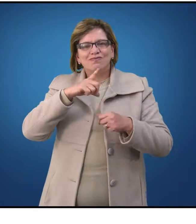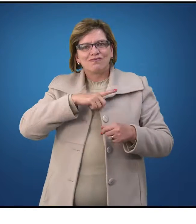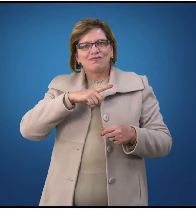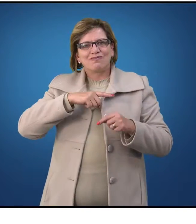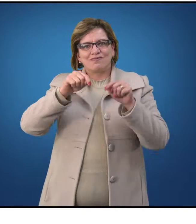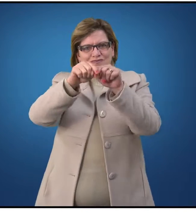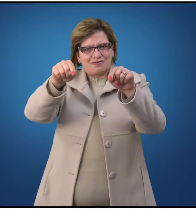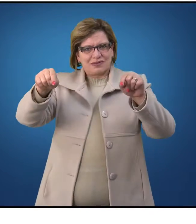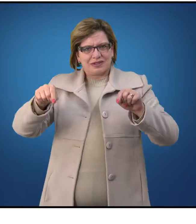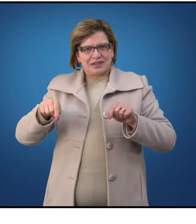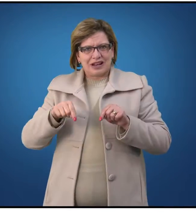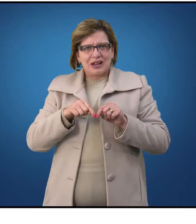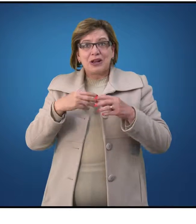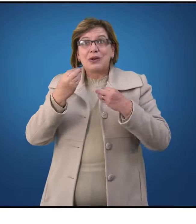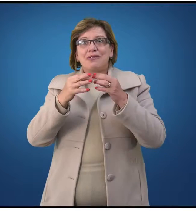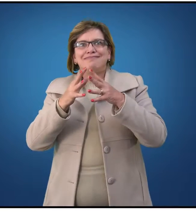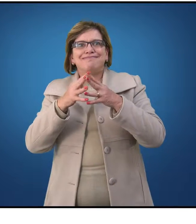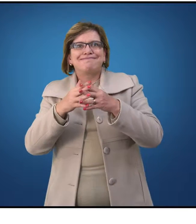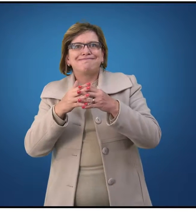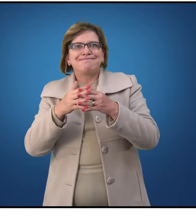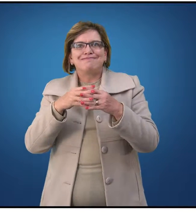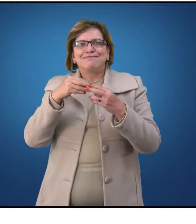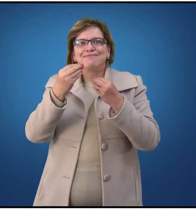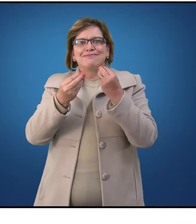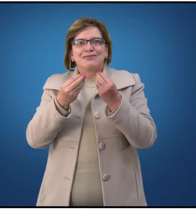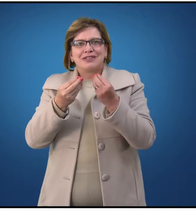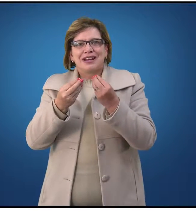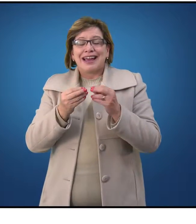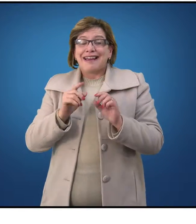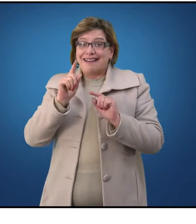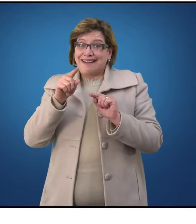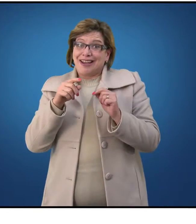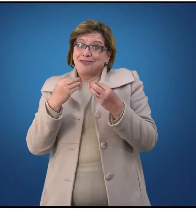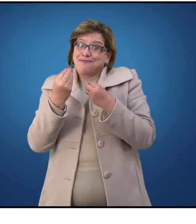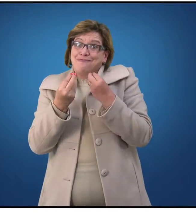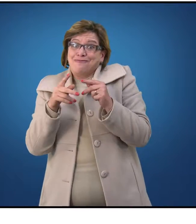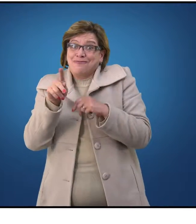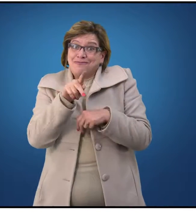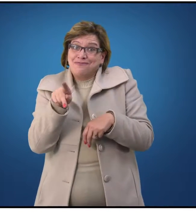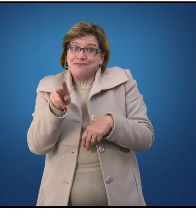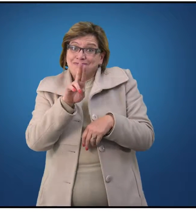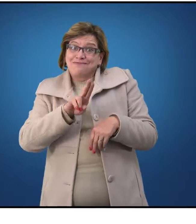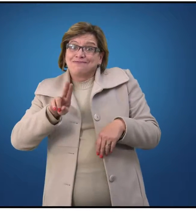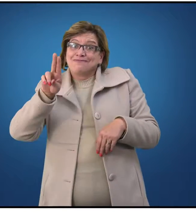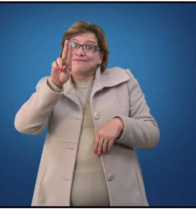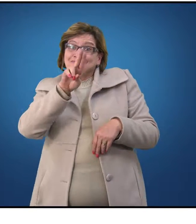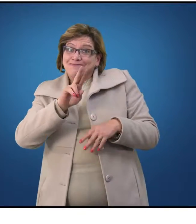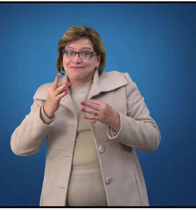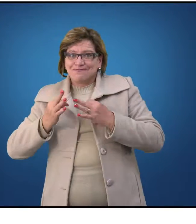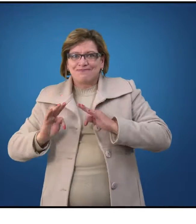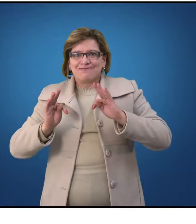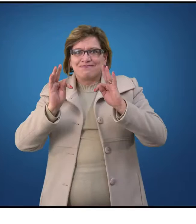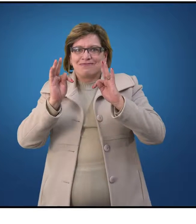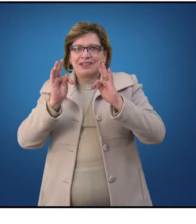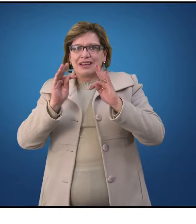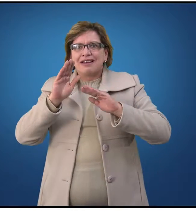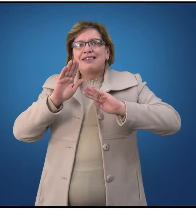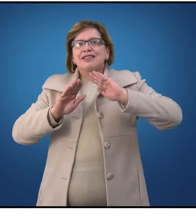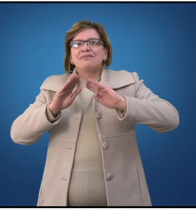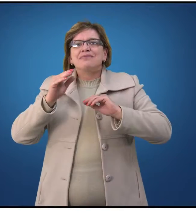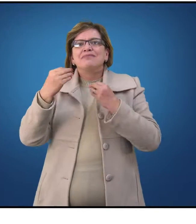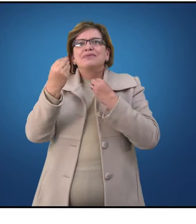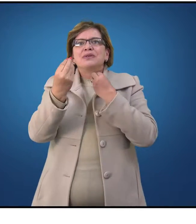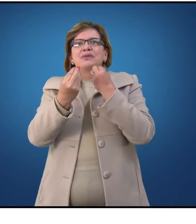aquela questão de atrapalhar depende também da forma como que o professor utiliza essas tecnologias. Tudo depende da maneira de como elas